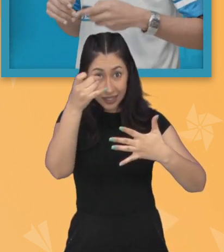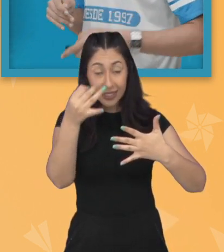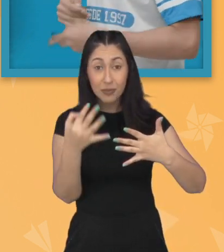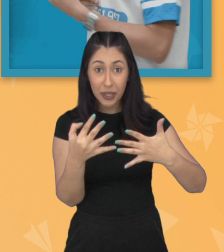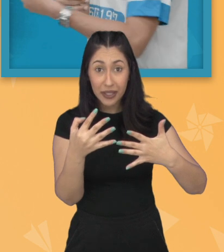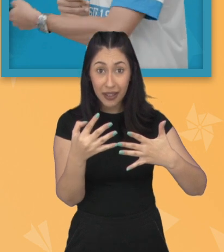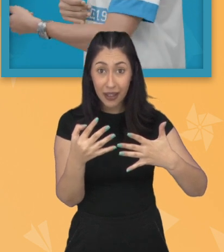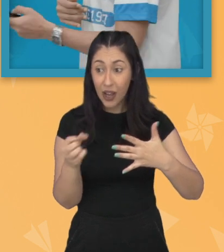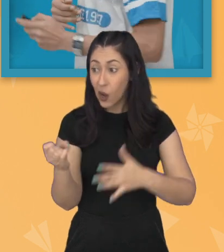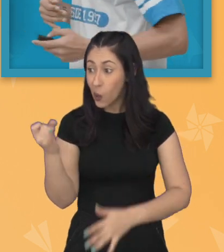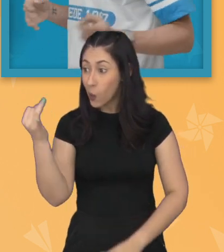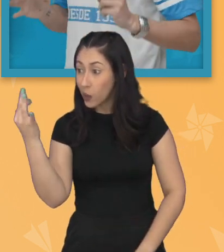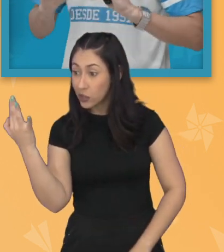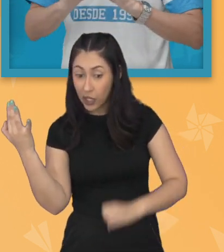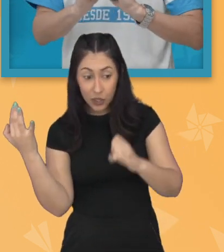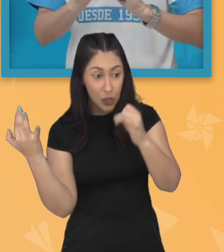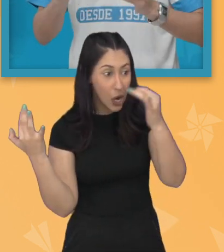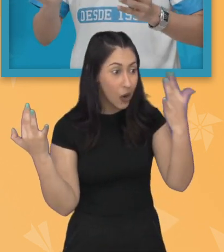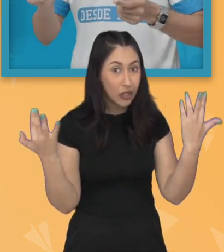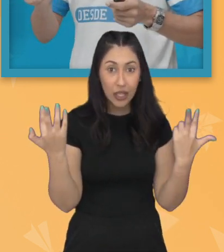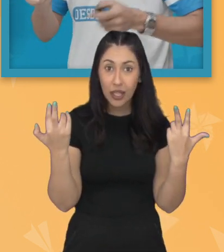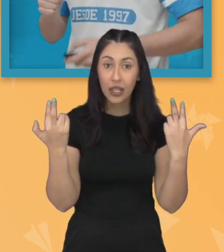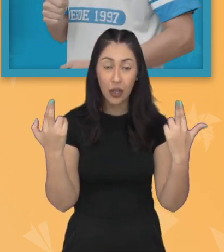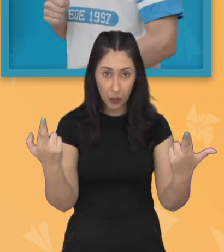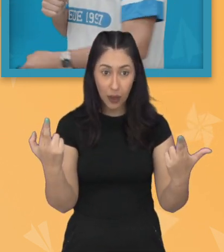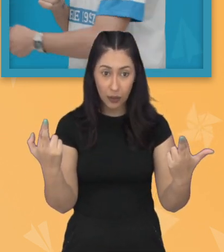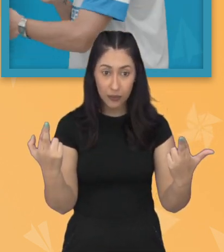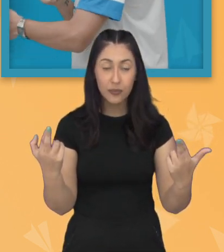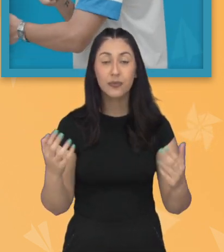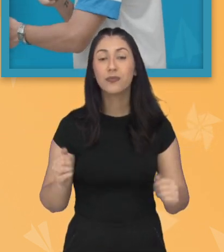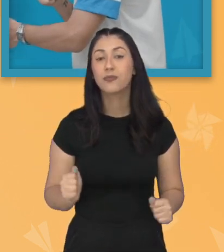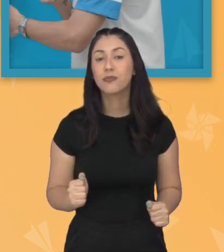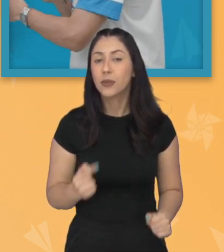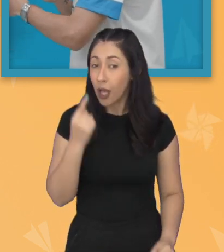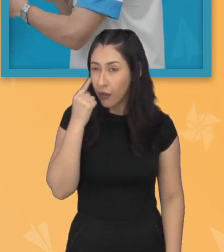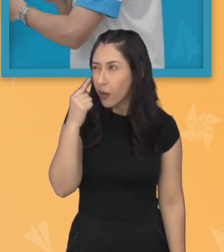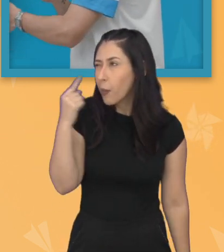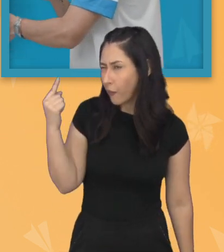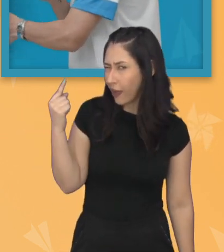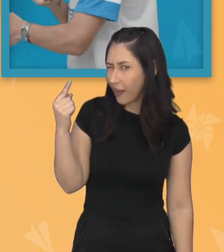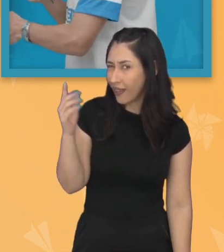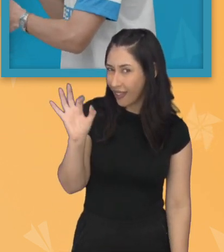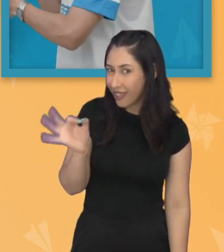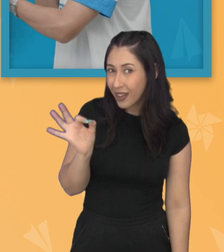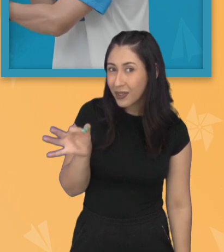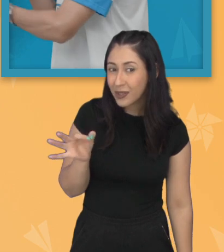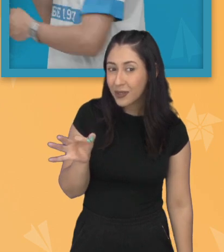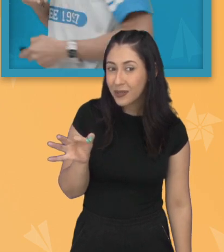Antoine Lavoisier, que é o que está aqui representado na alternativa A. Tranquilos? Vamos conferir nosso gabarito.